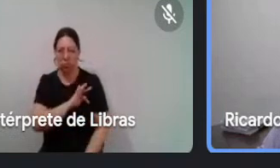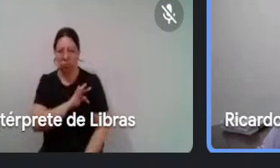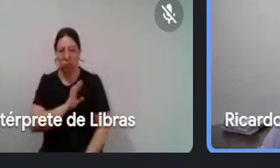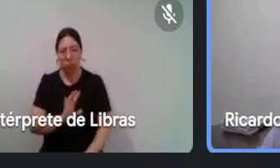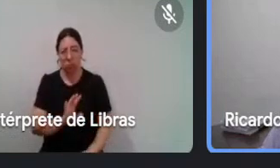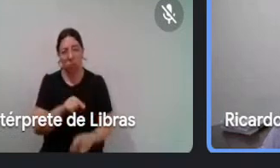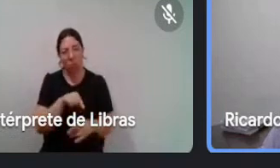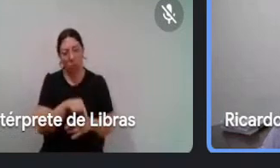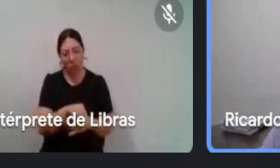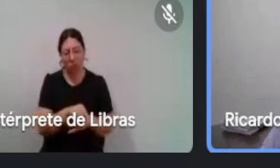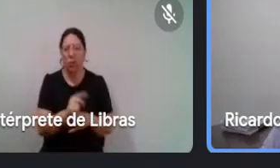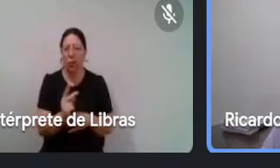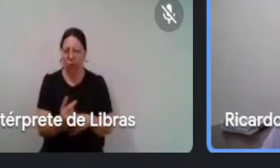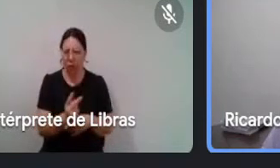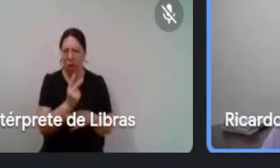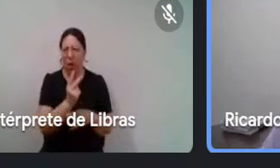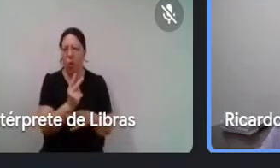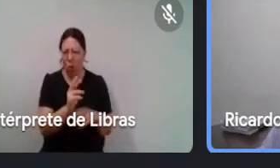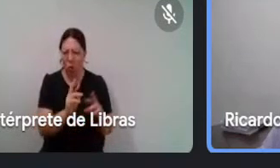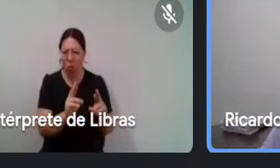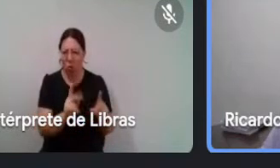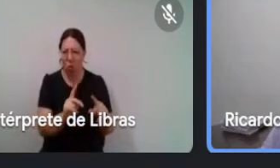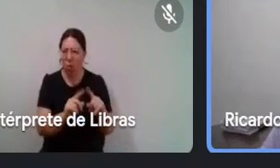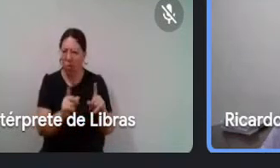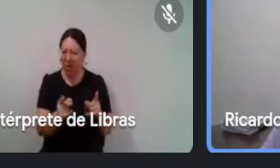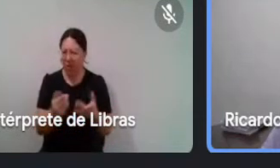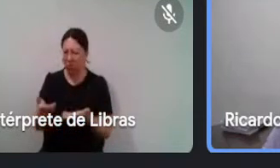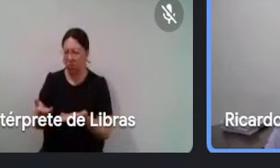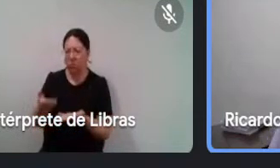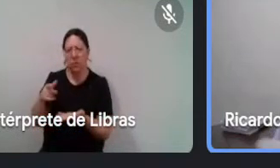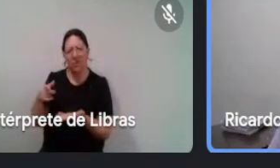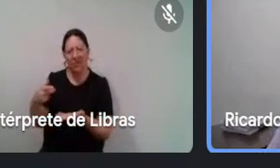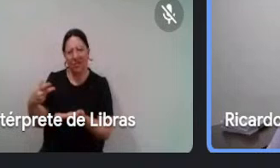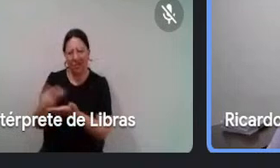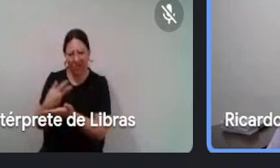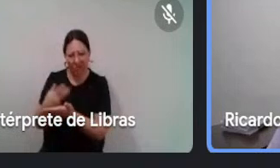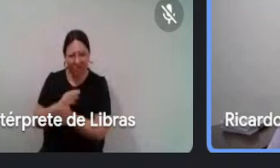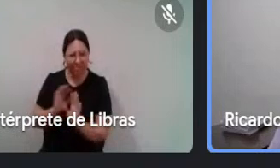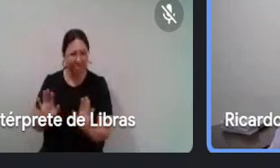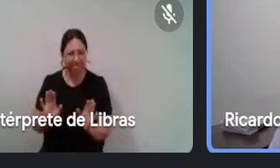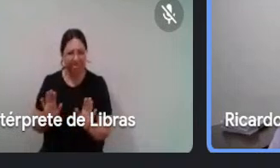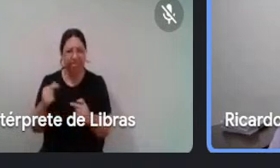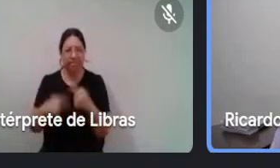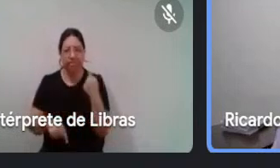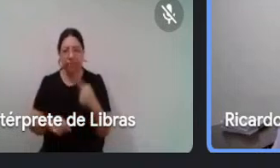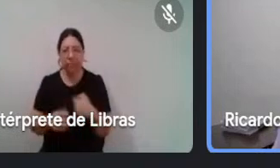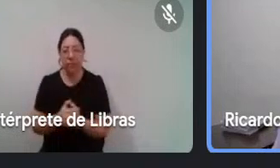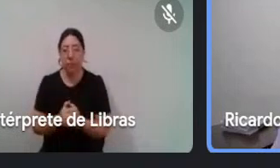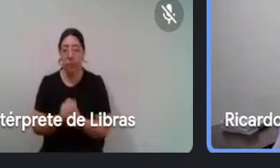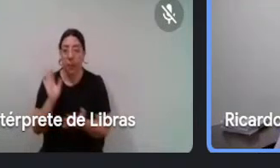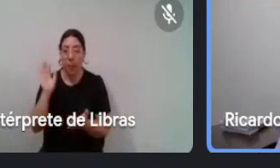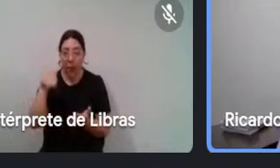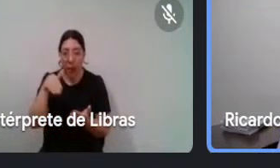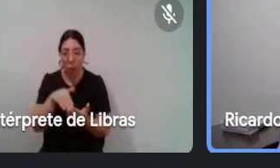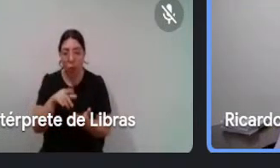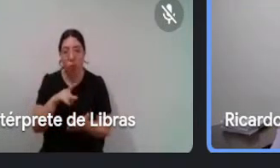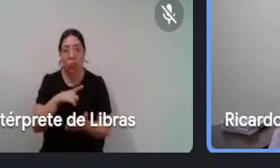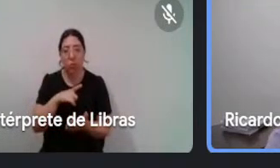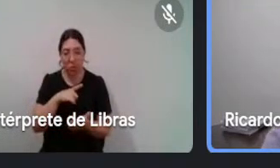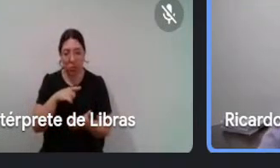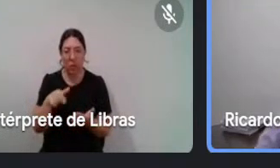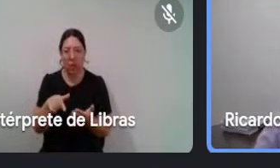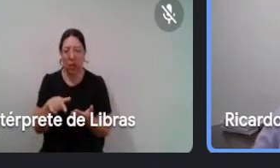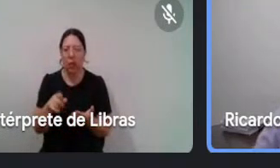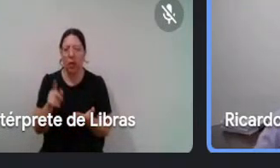inserido no parecer como uma irregularidade. E, por fim, excelências, há uma alegação no parecer, um pagamento